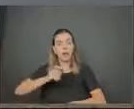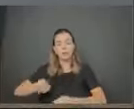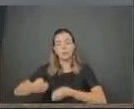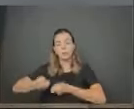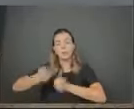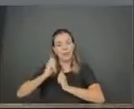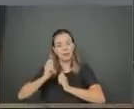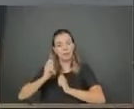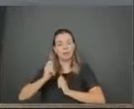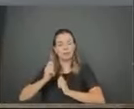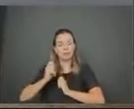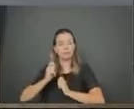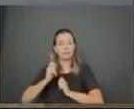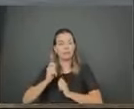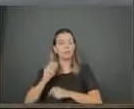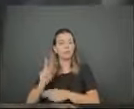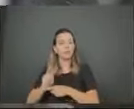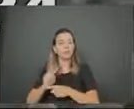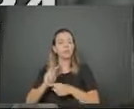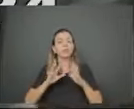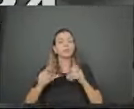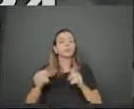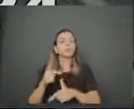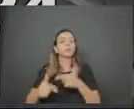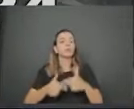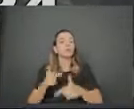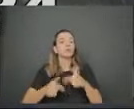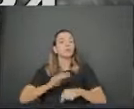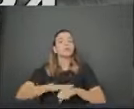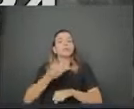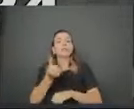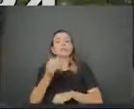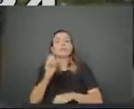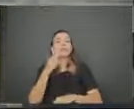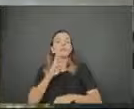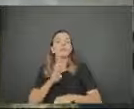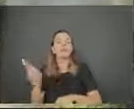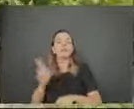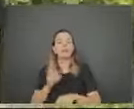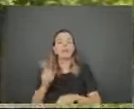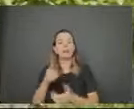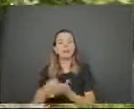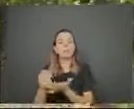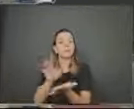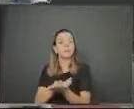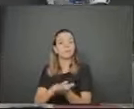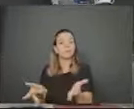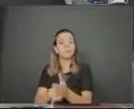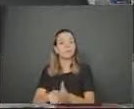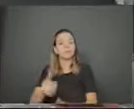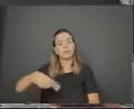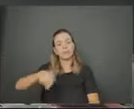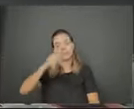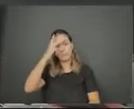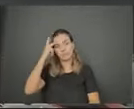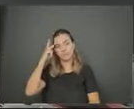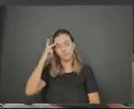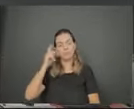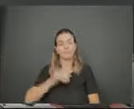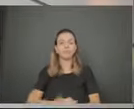esse trabalho resultou em mais de R$60 milhões em multas aplicadas aos infratores.